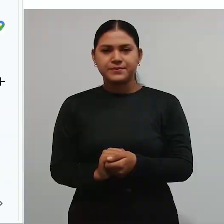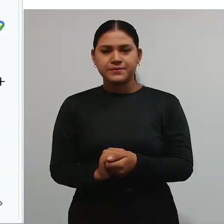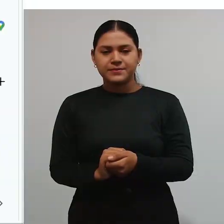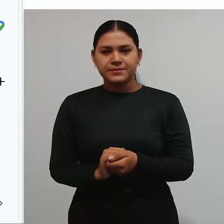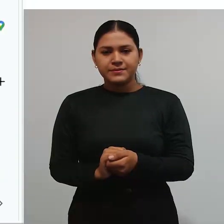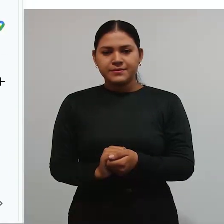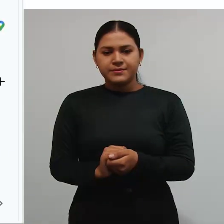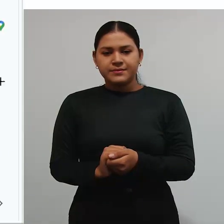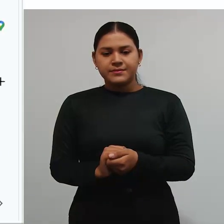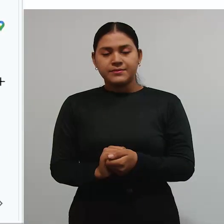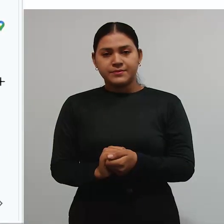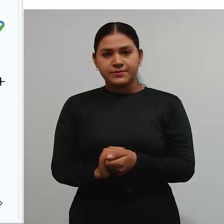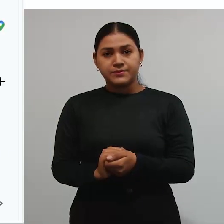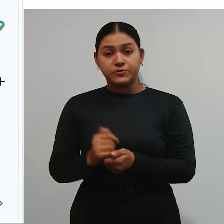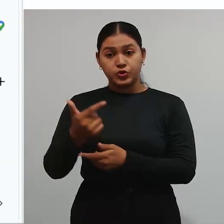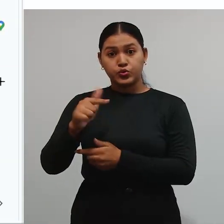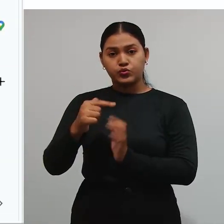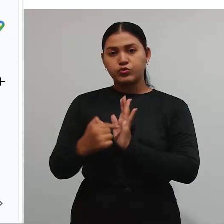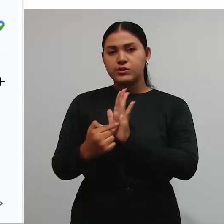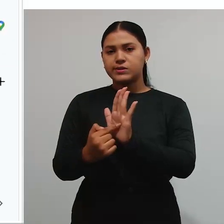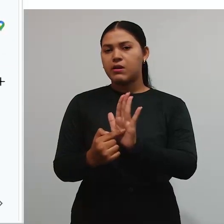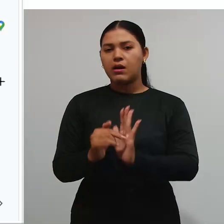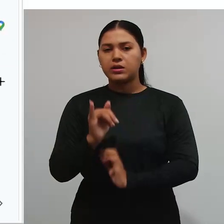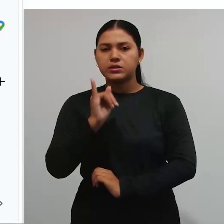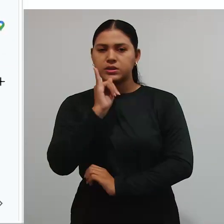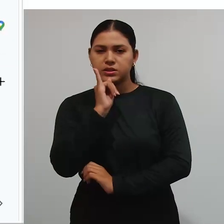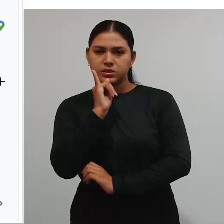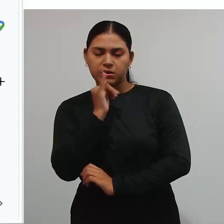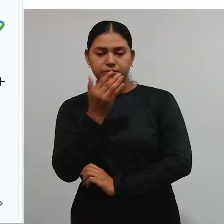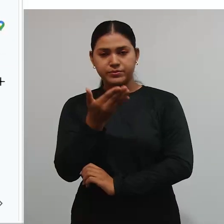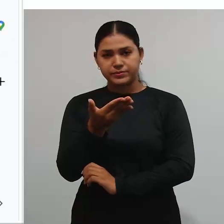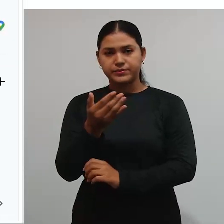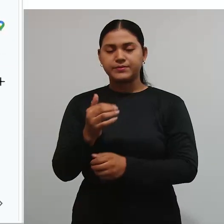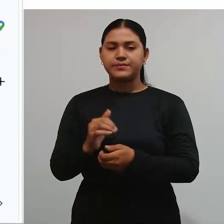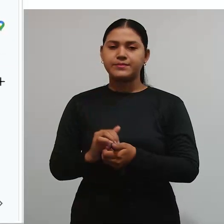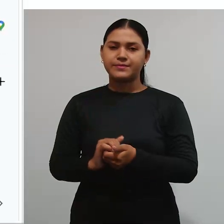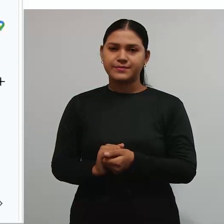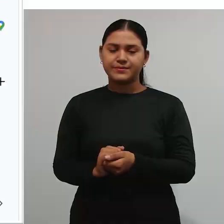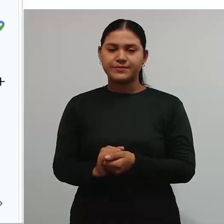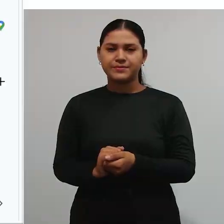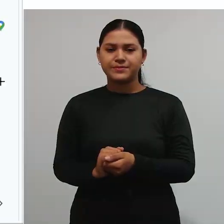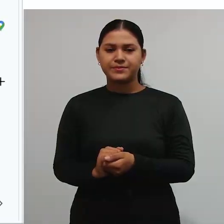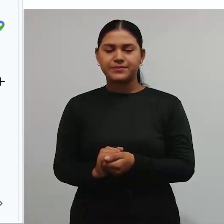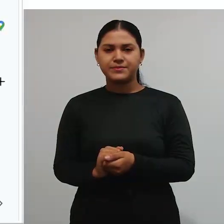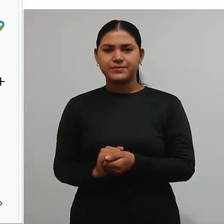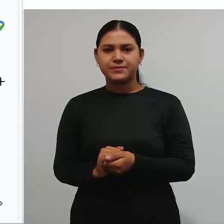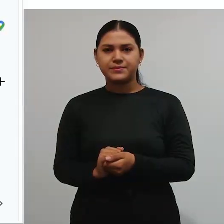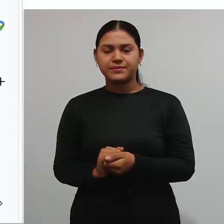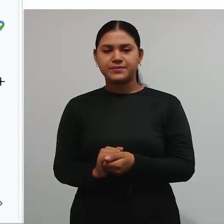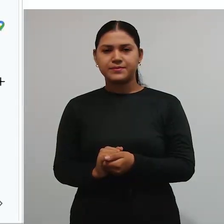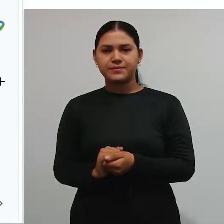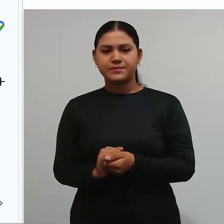vou dar um Ctrl+C, Ctrl+V. Né? Então, como é que eu vou fazer aqui? O eixo de base